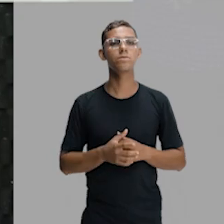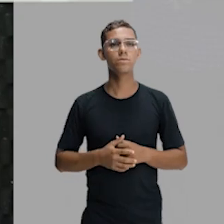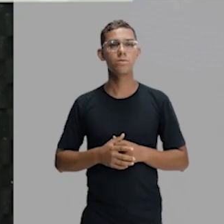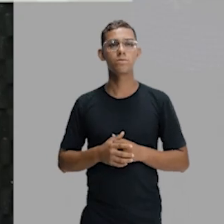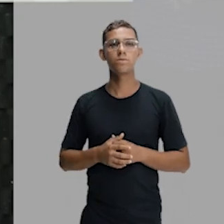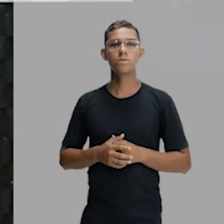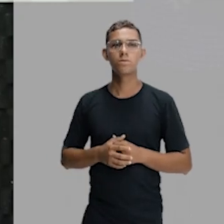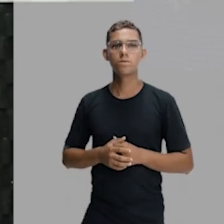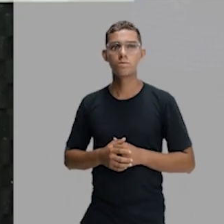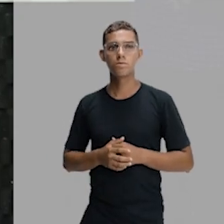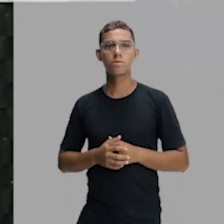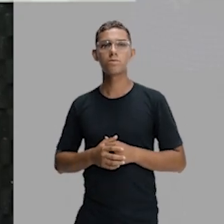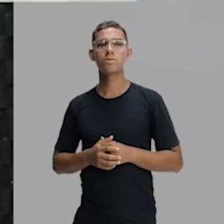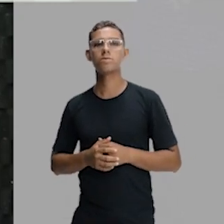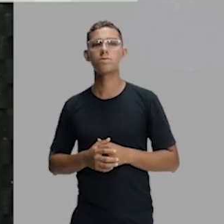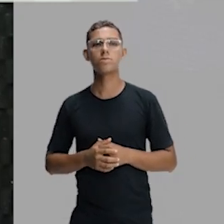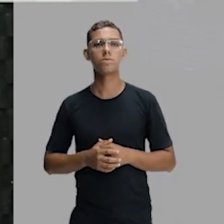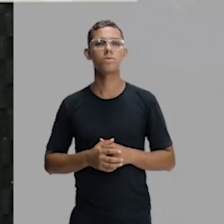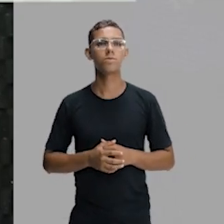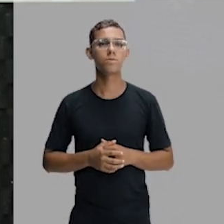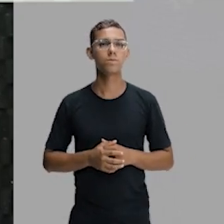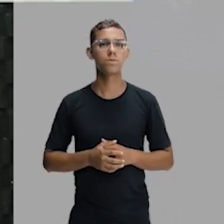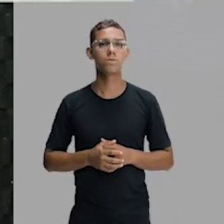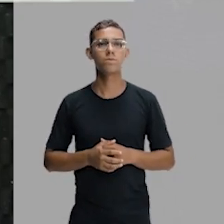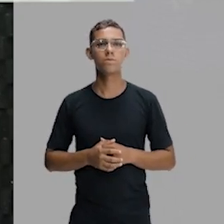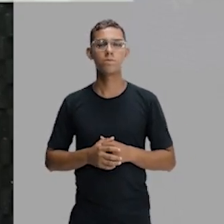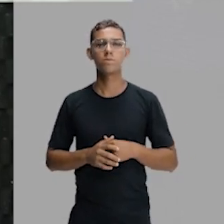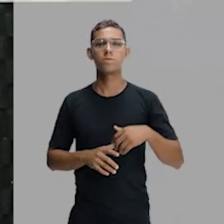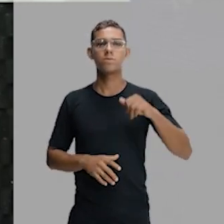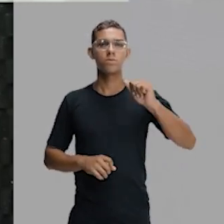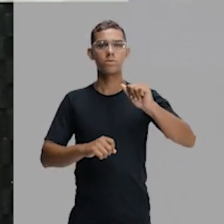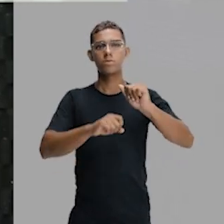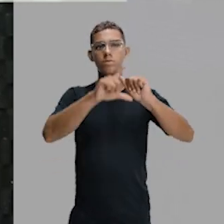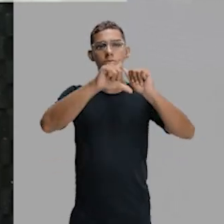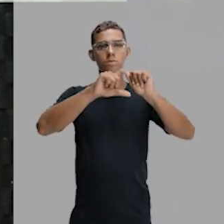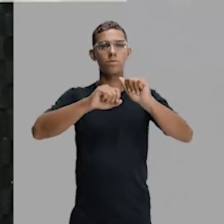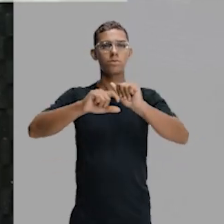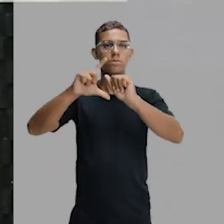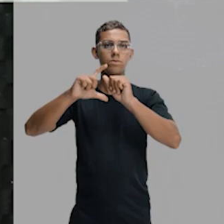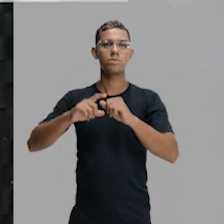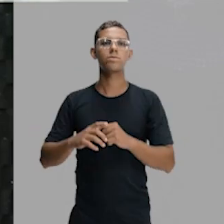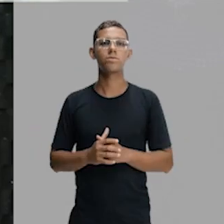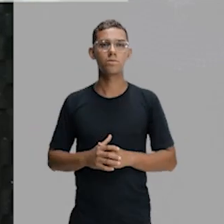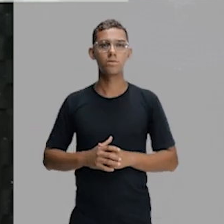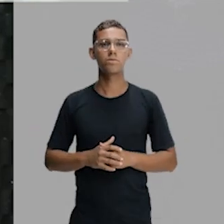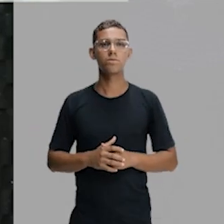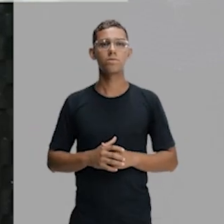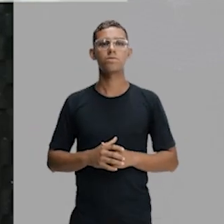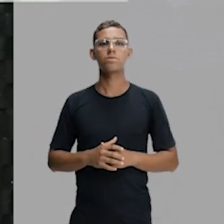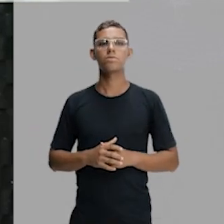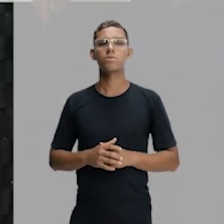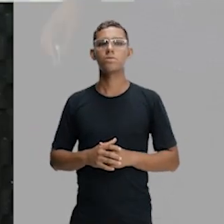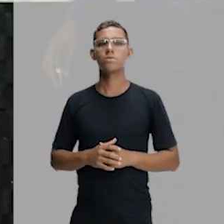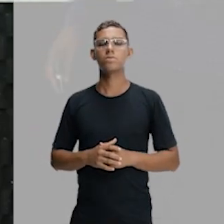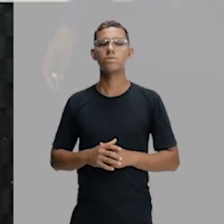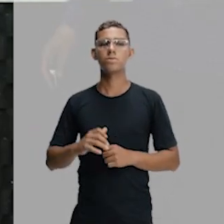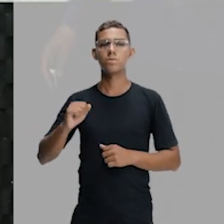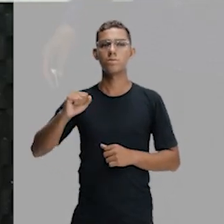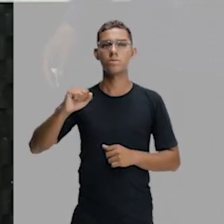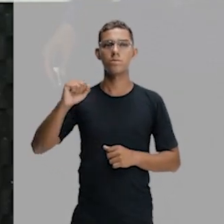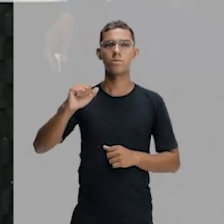Todo mundo que tiver pelo menos um Azão, eu sei que são indivíduos planta